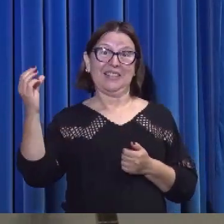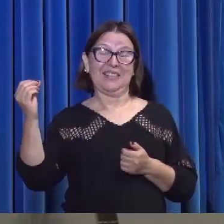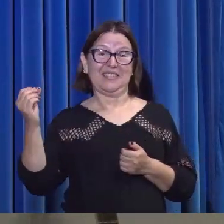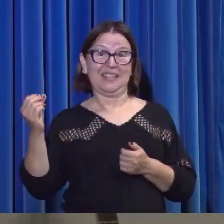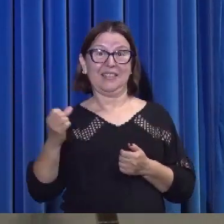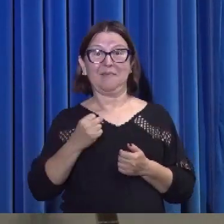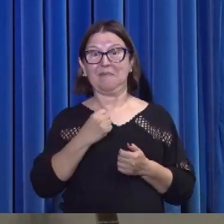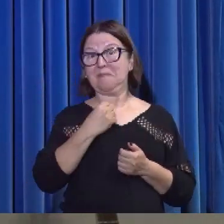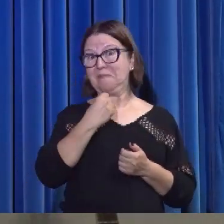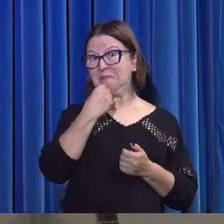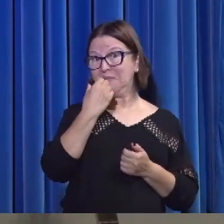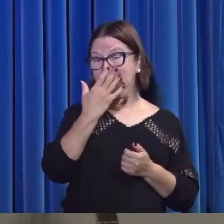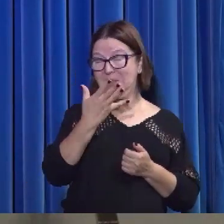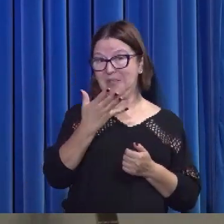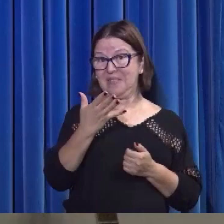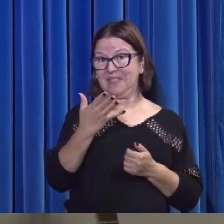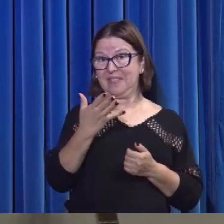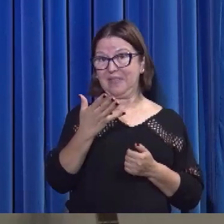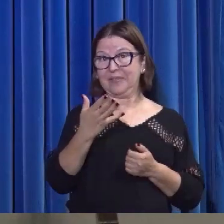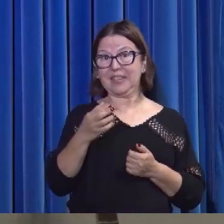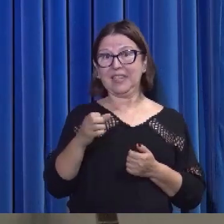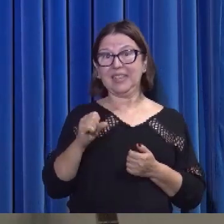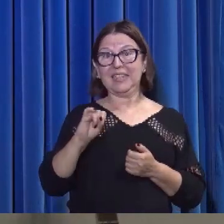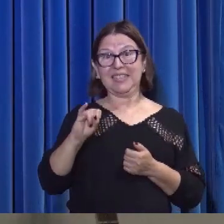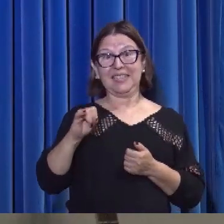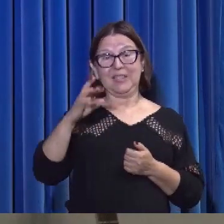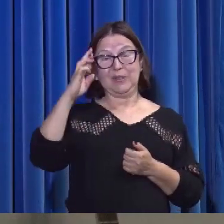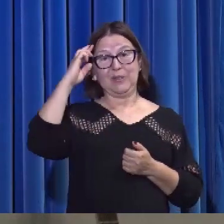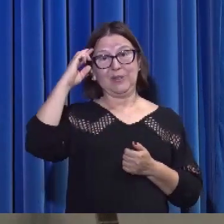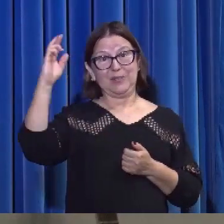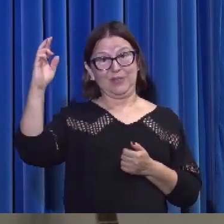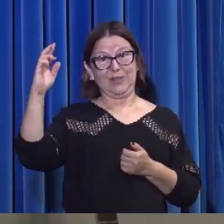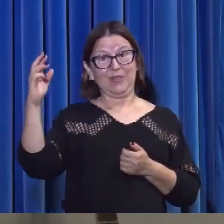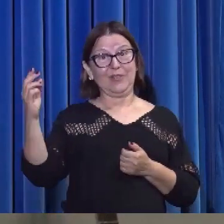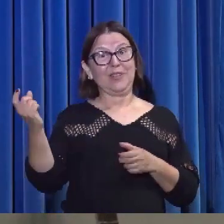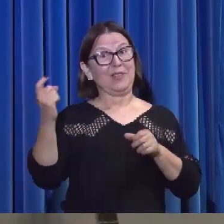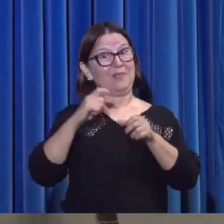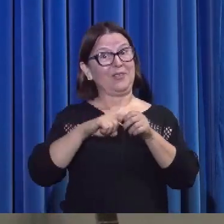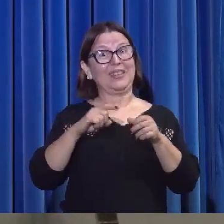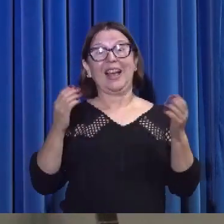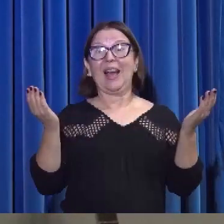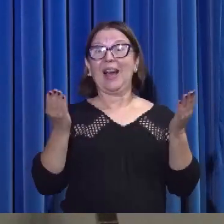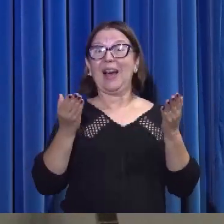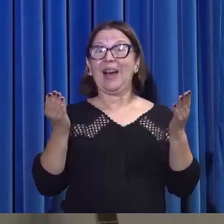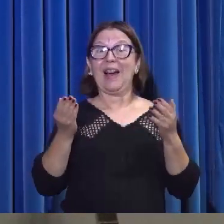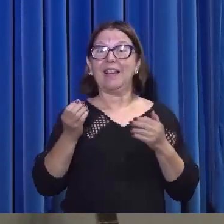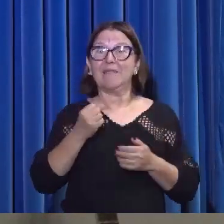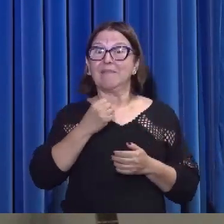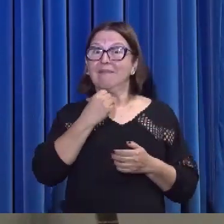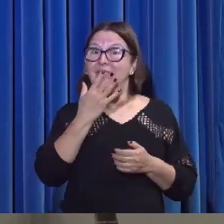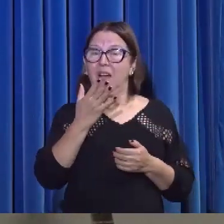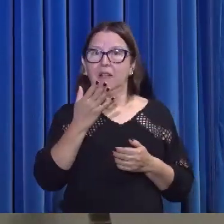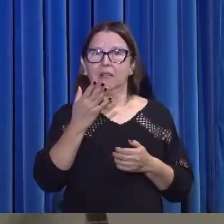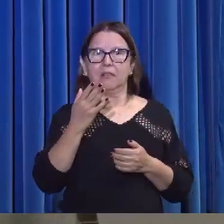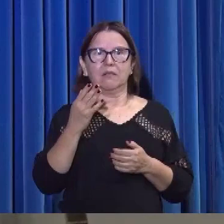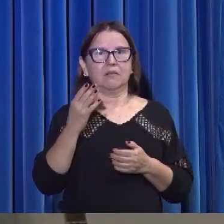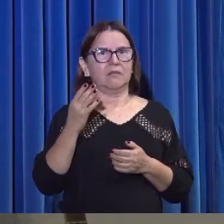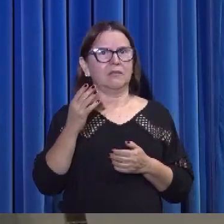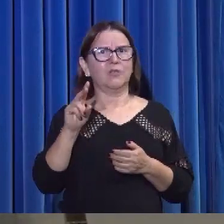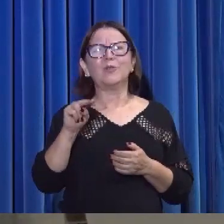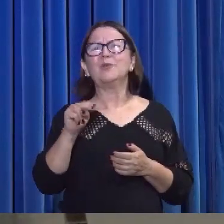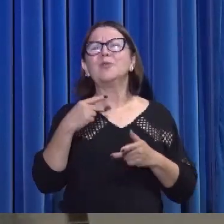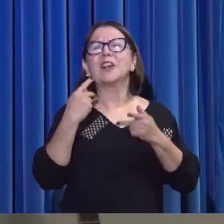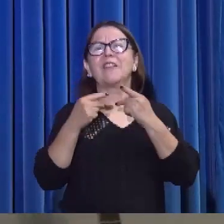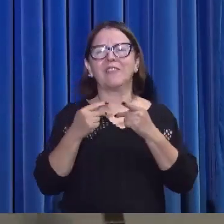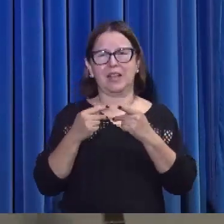recurso para essa viagem, mas se o Senhor voltasse hoje ia ser tão bom. Não, deixa eu viajar primeiro.